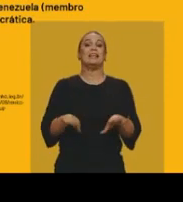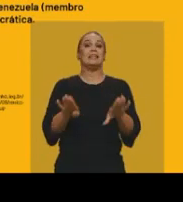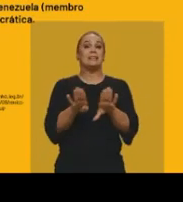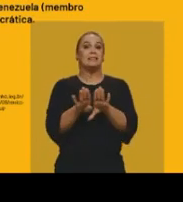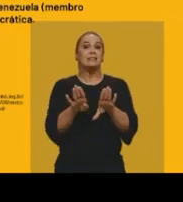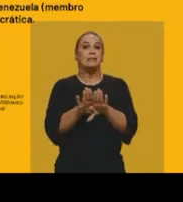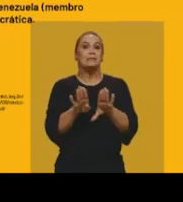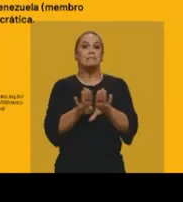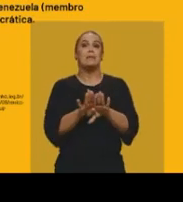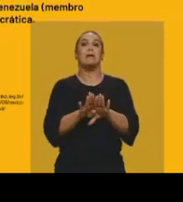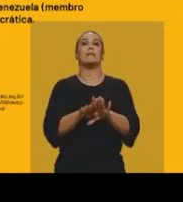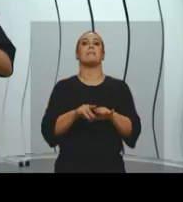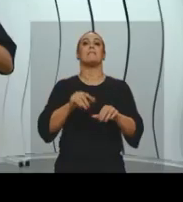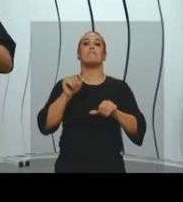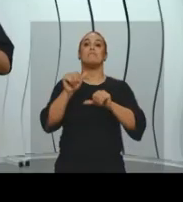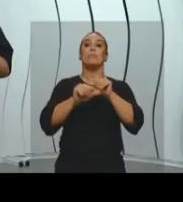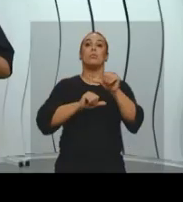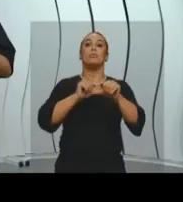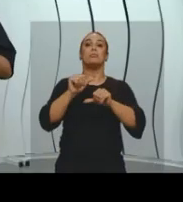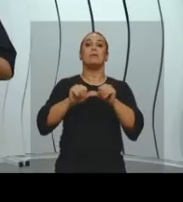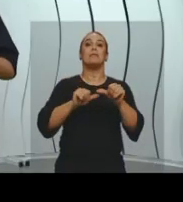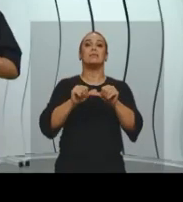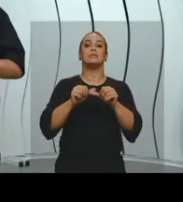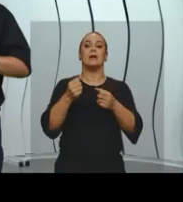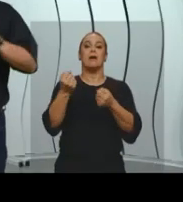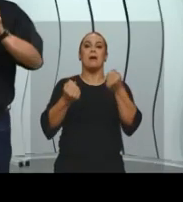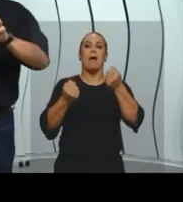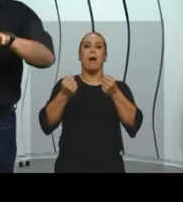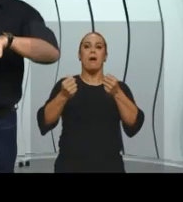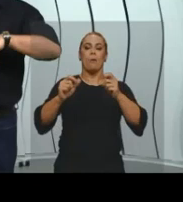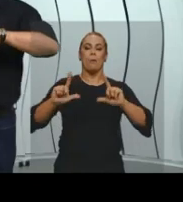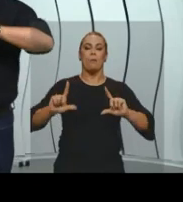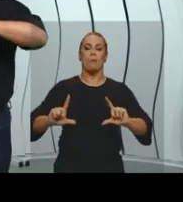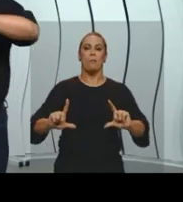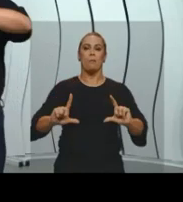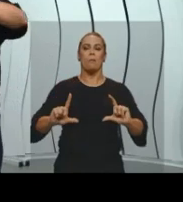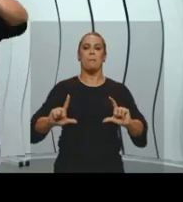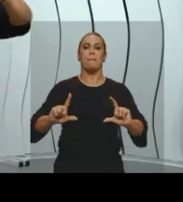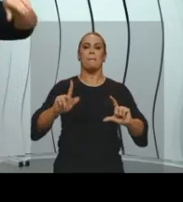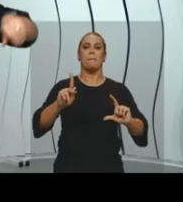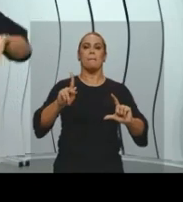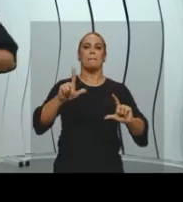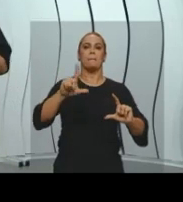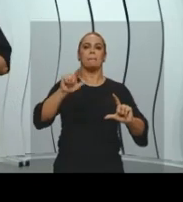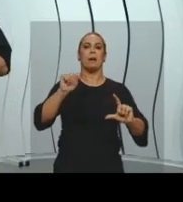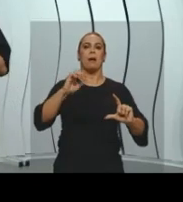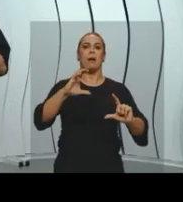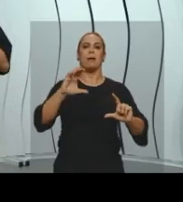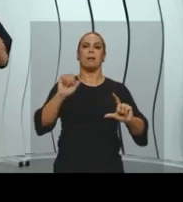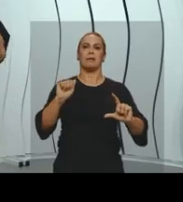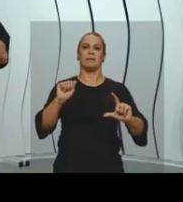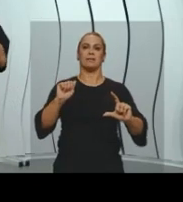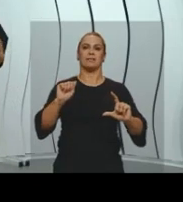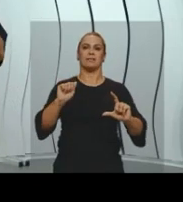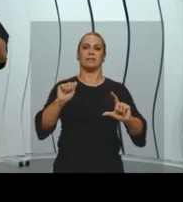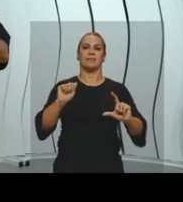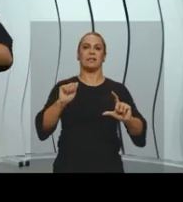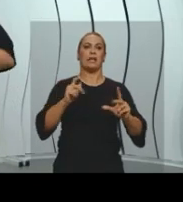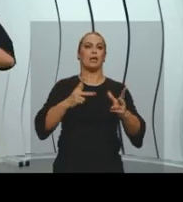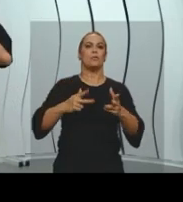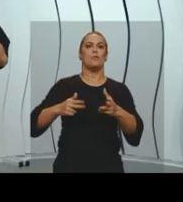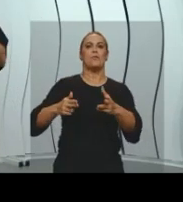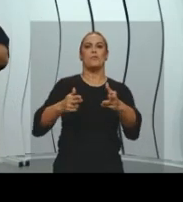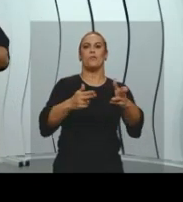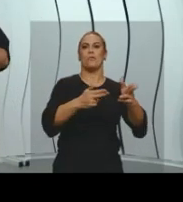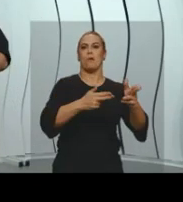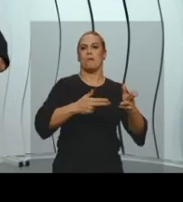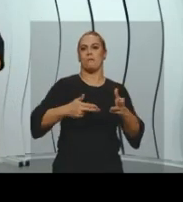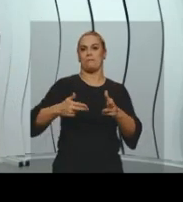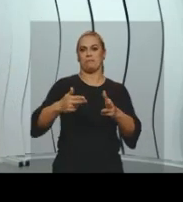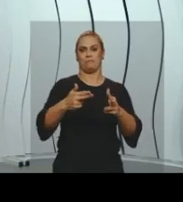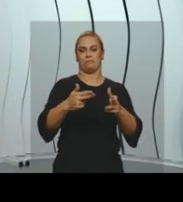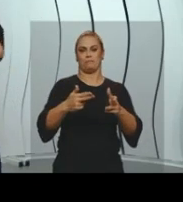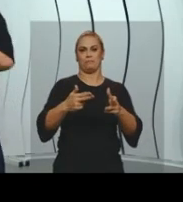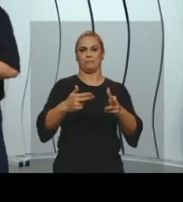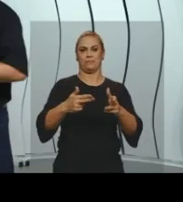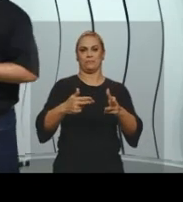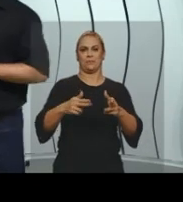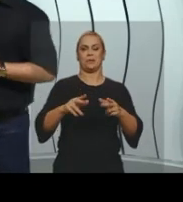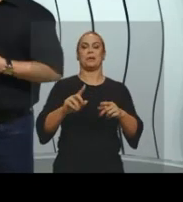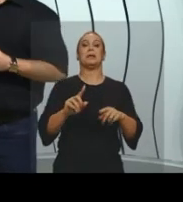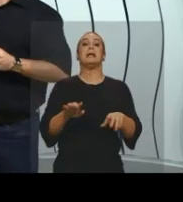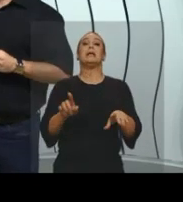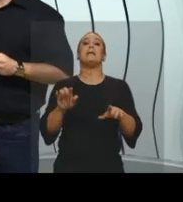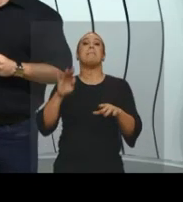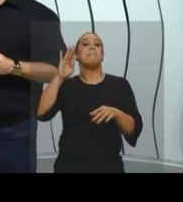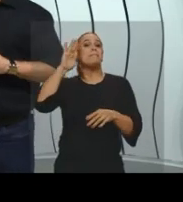as placas são uniformes, né? O Mercosul está adotando um modelo único de placas para adotar o trânsito e,